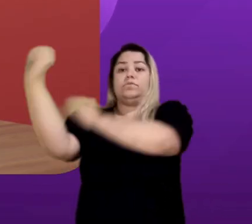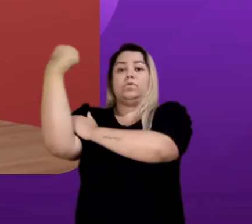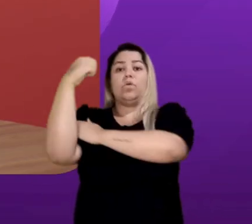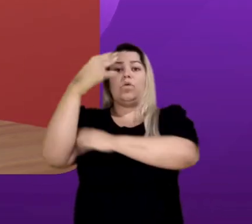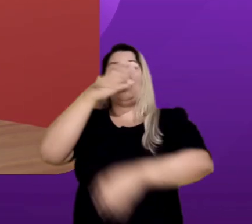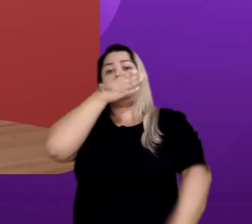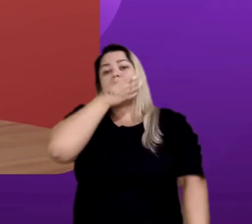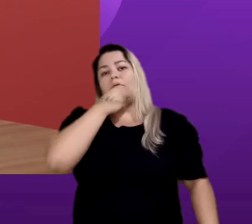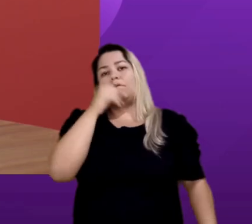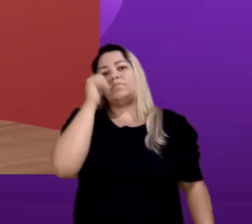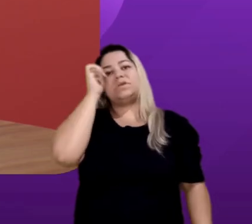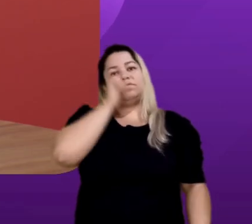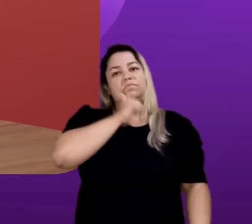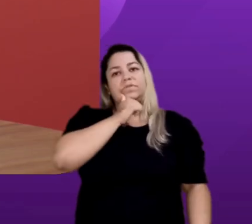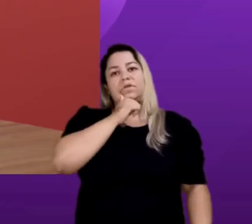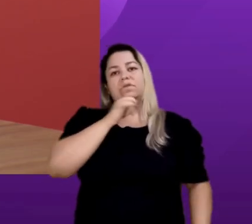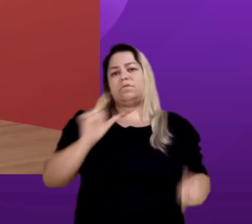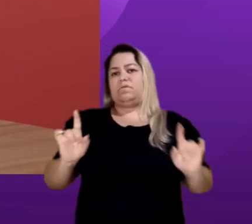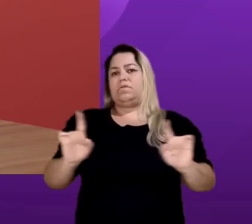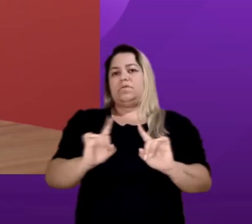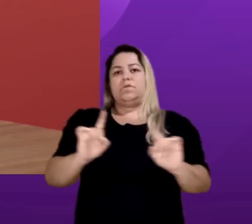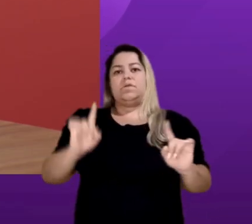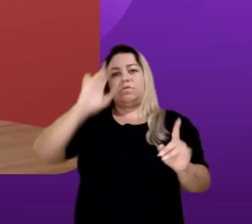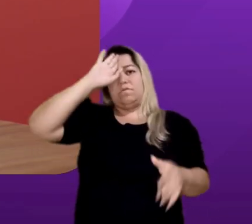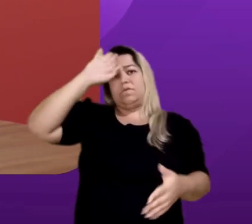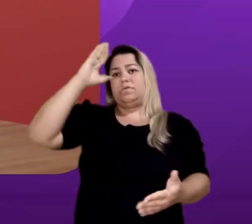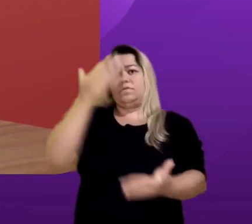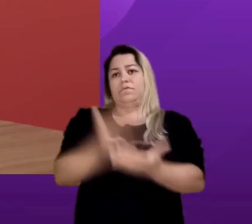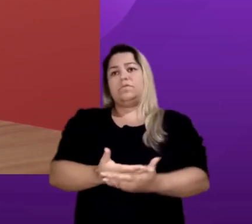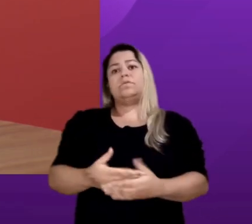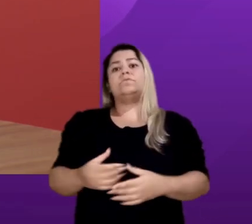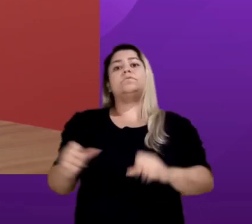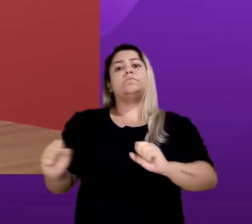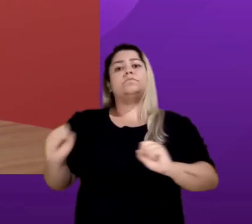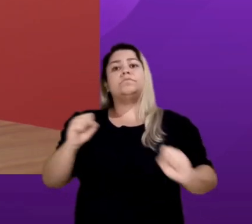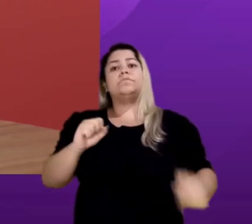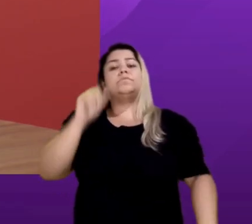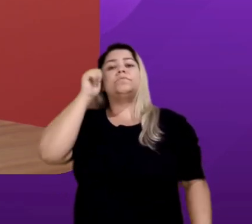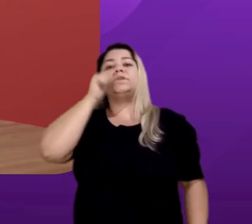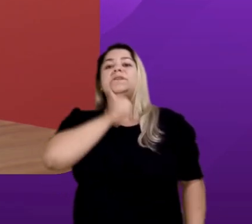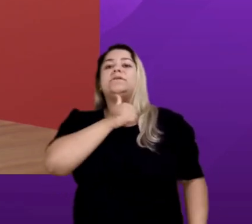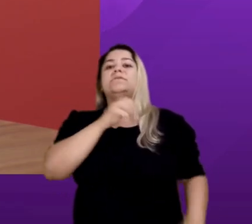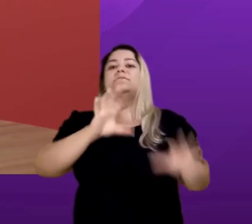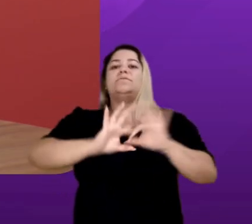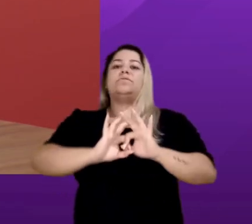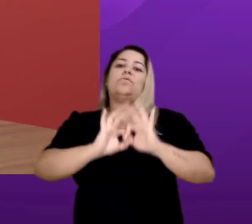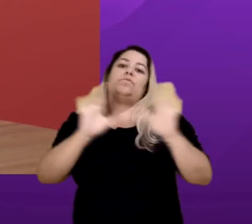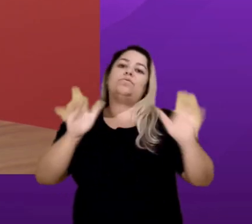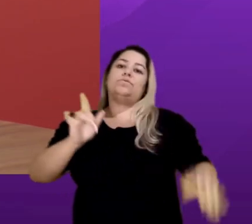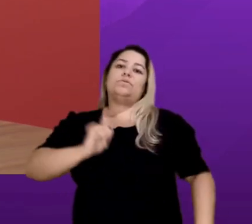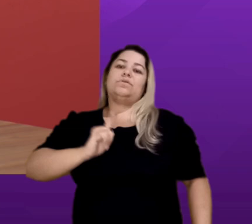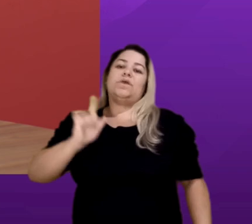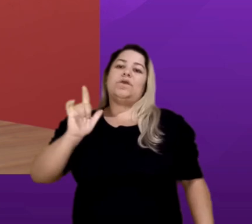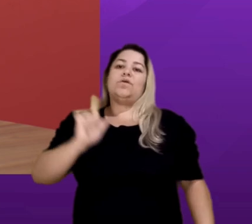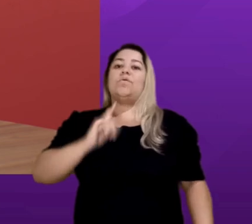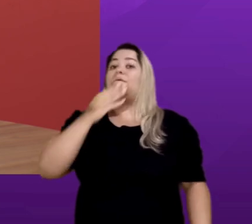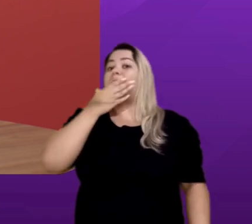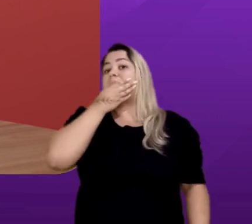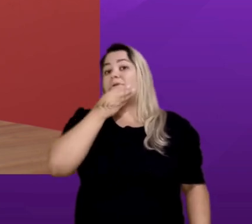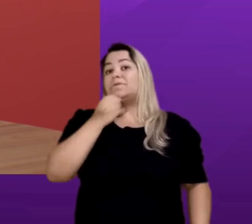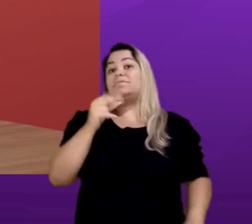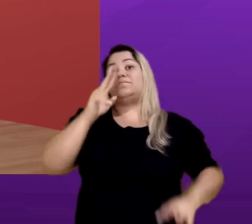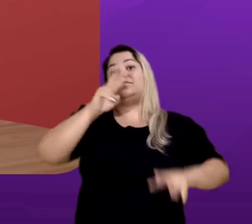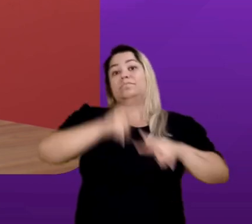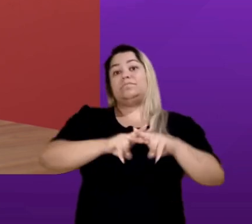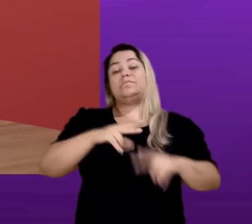mulheres, né? Não acredito que possa existir mulheres livres onde existem homens presos, né? Eu gosto muito desse